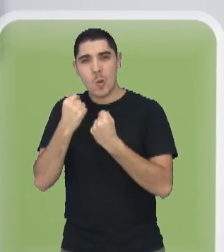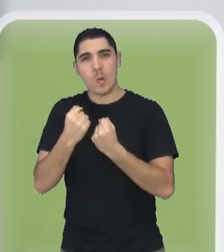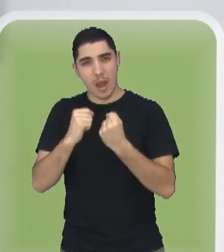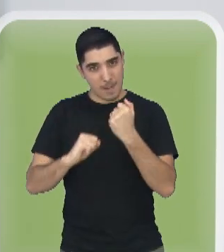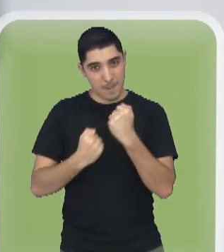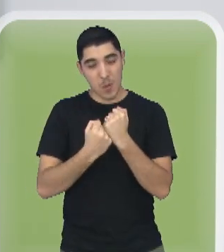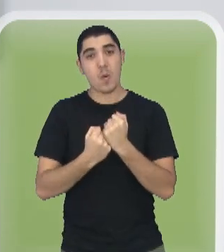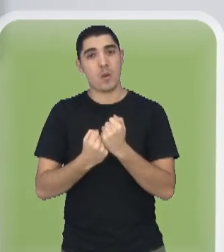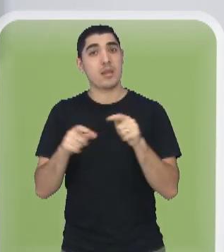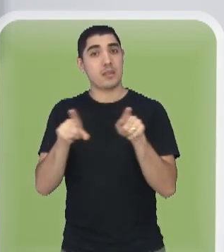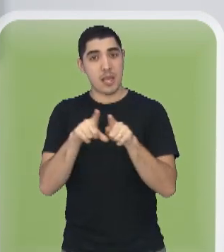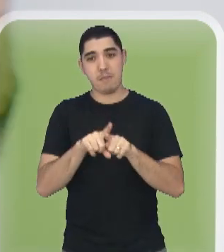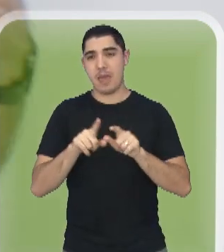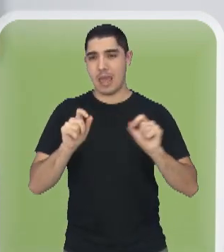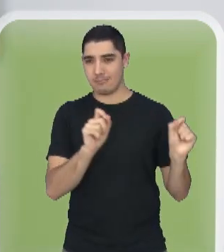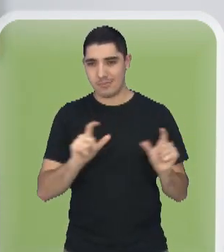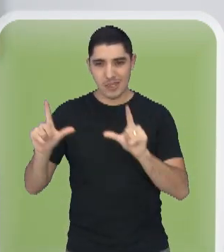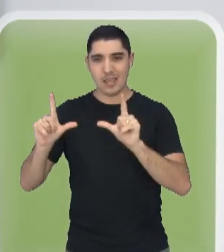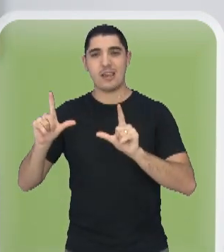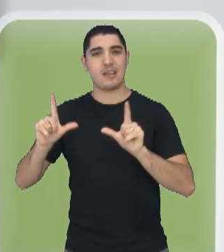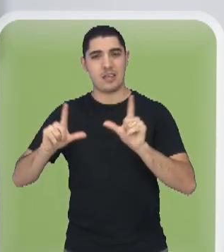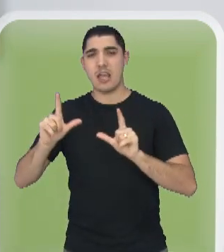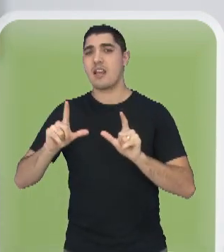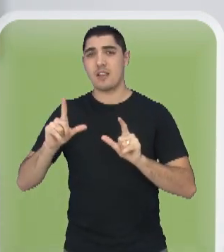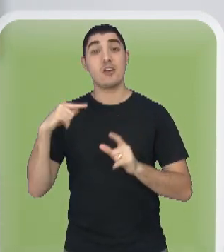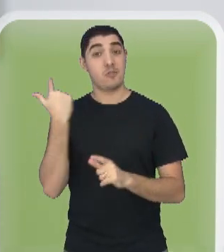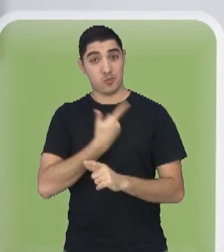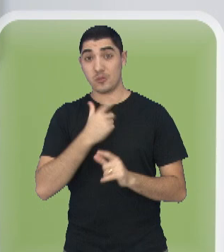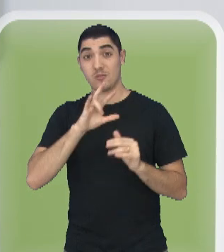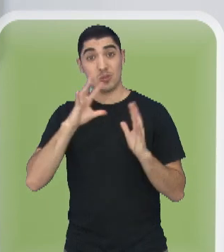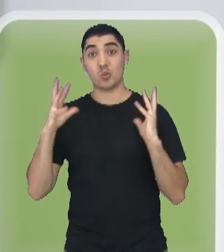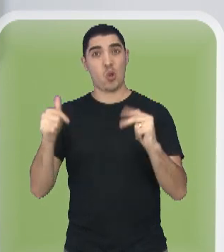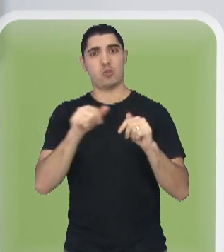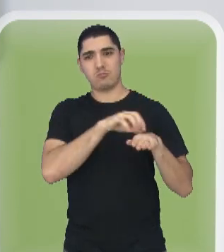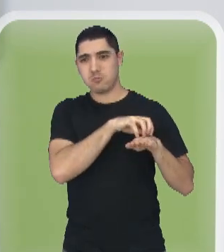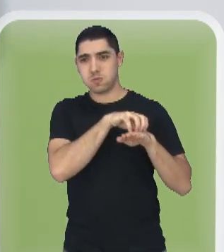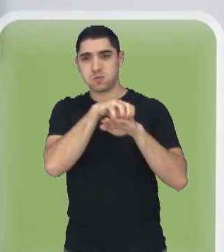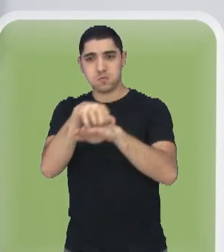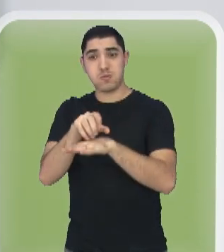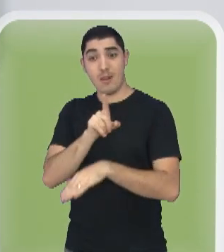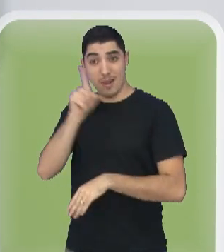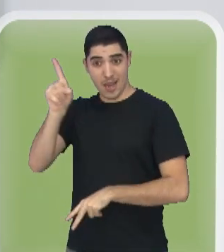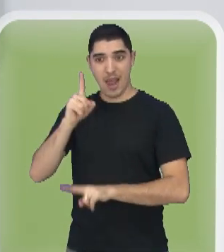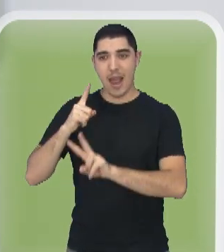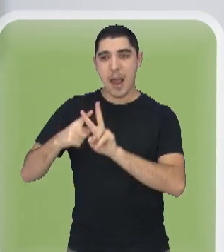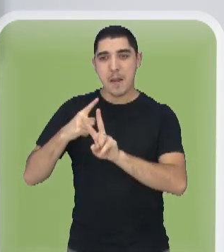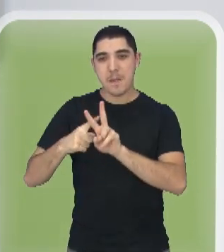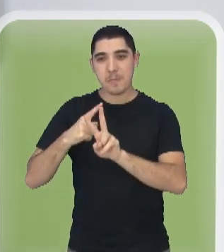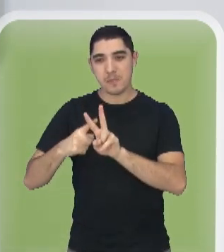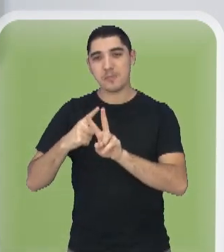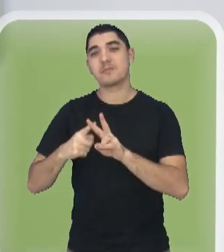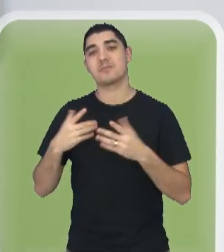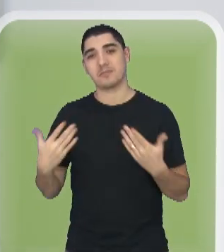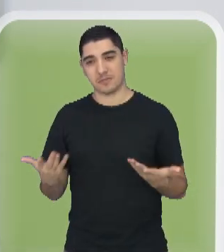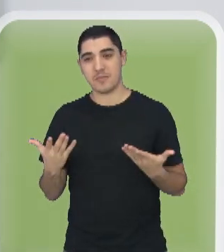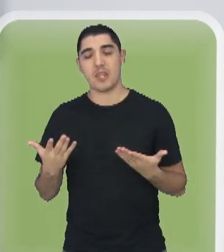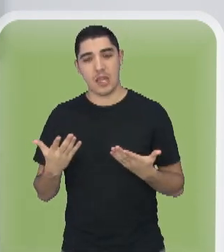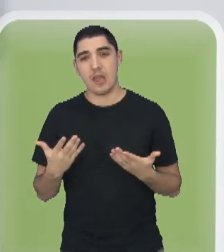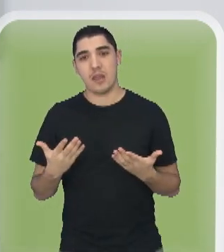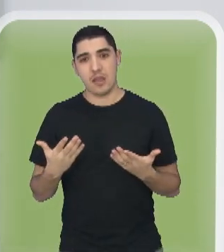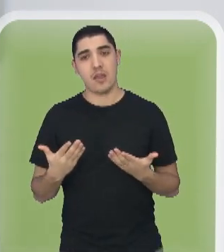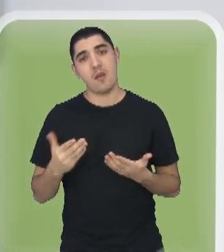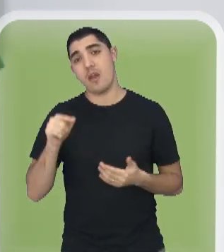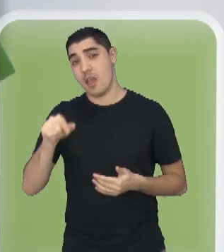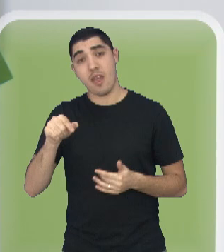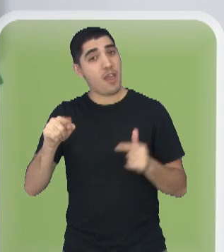a imprensa, enfim, vai uma grande caravana mesmo para Capivari, né? Vai invadir Capivari. É